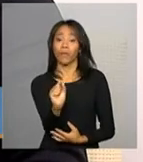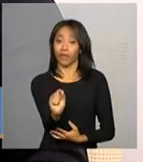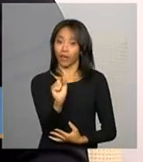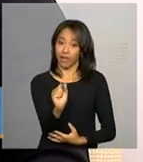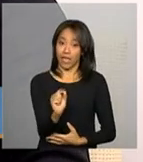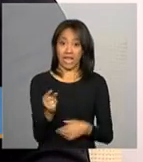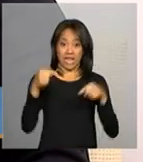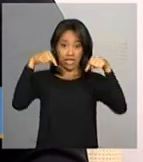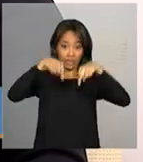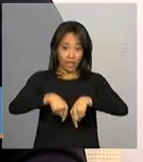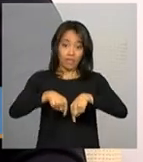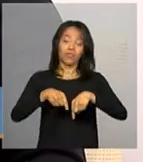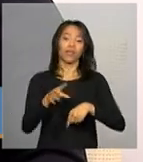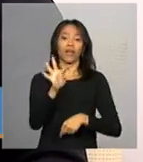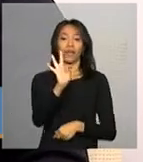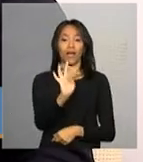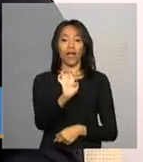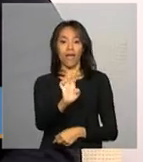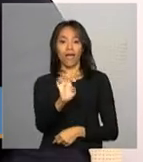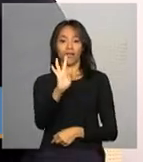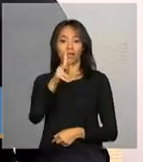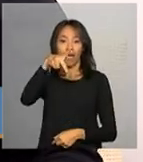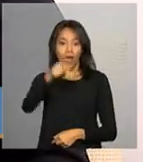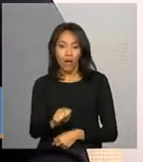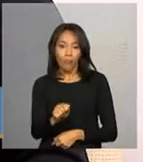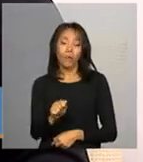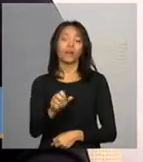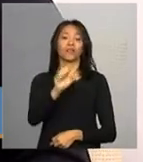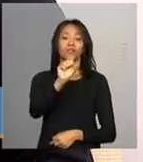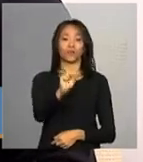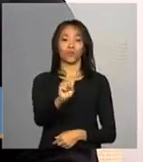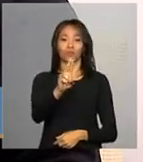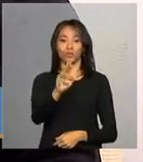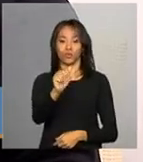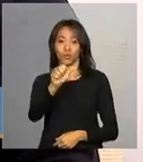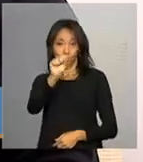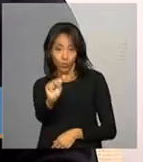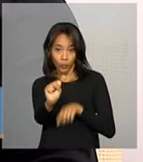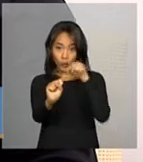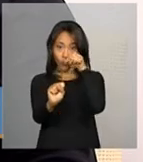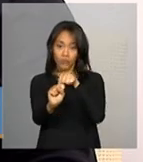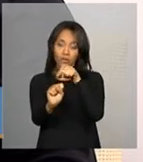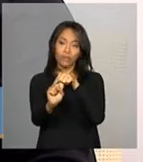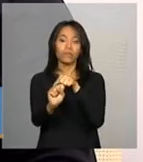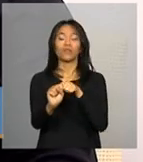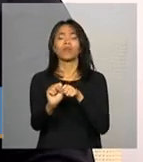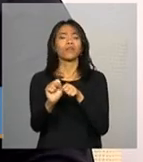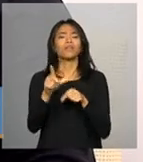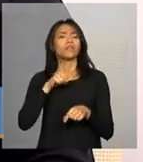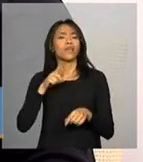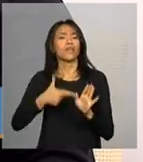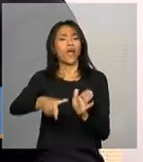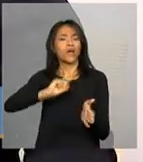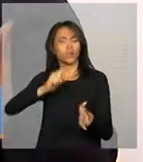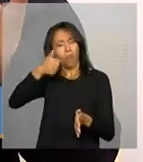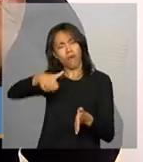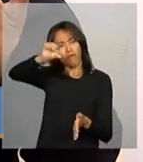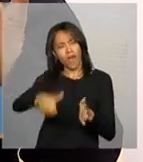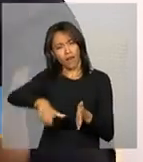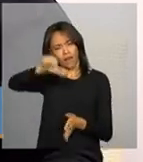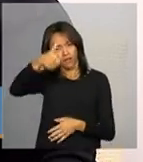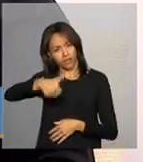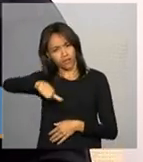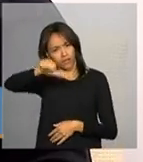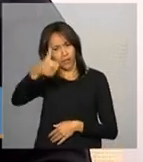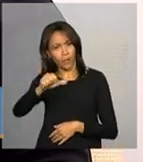nessa etapa do SUS né na implementação do suas houve uma avaliação de que o suas